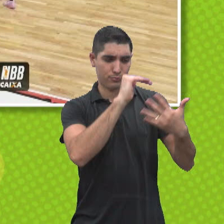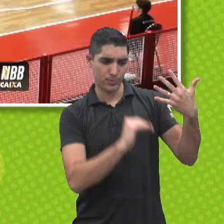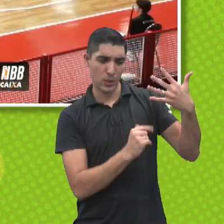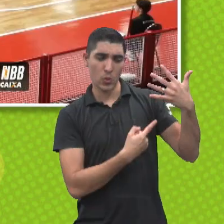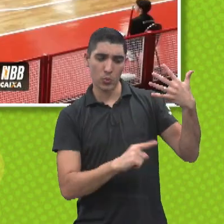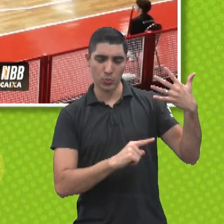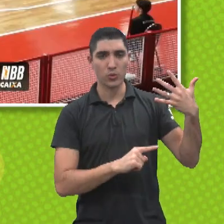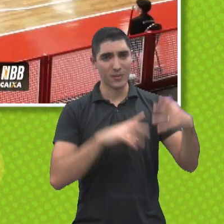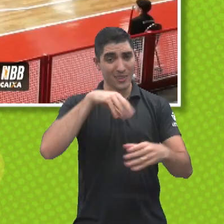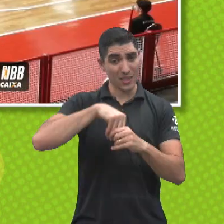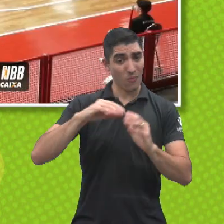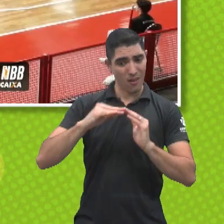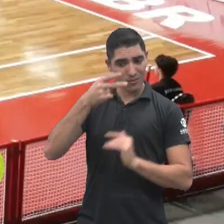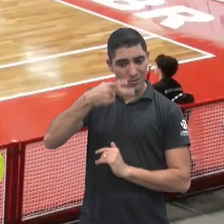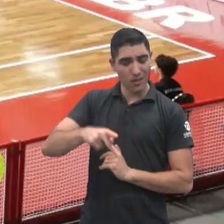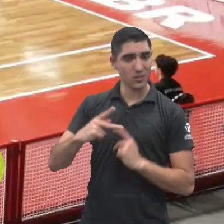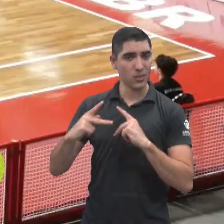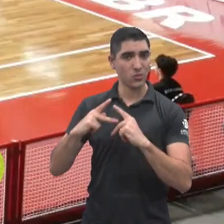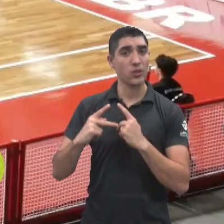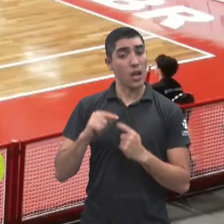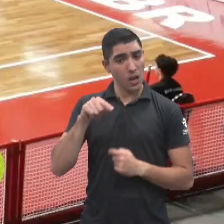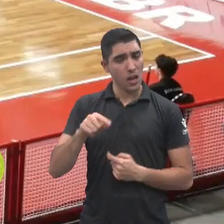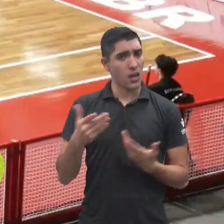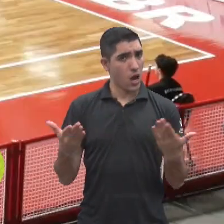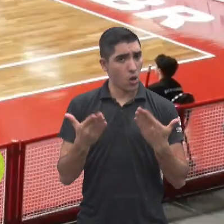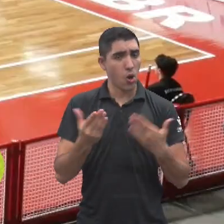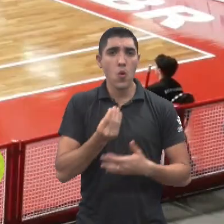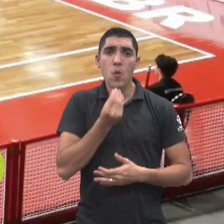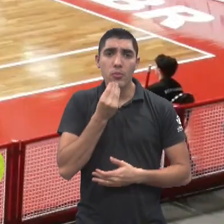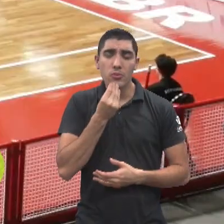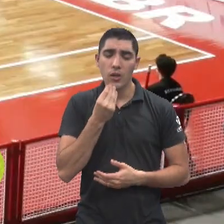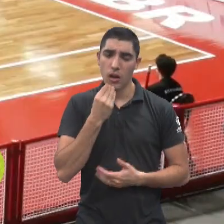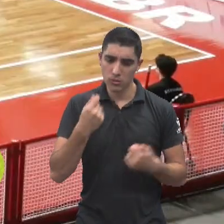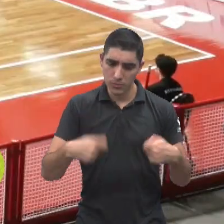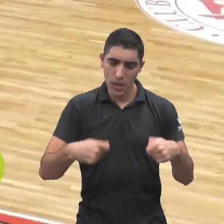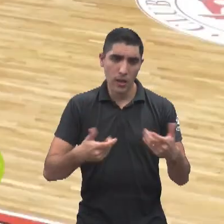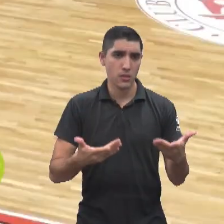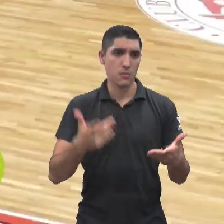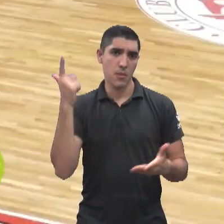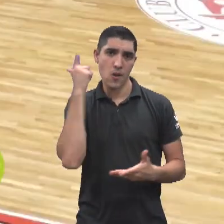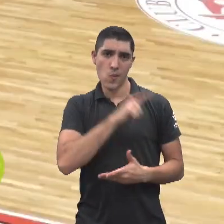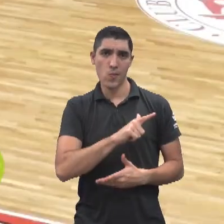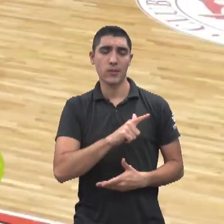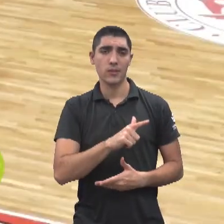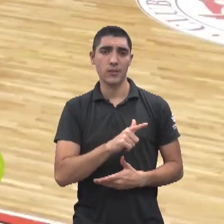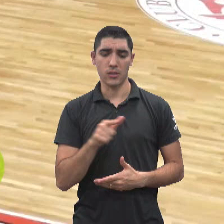o São José aí tem todas a faca e o queijo na mão para fazer